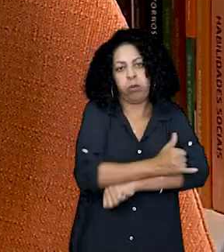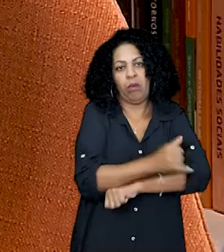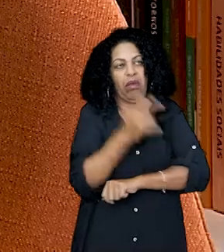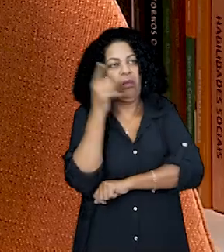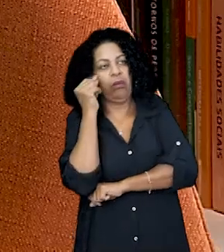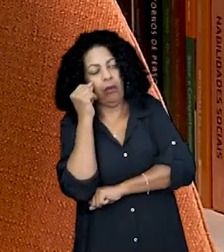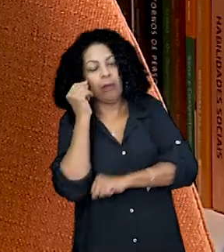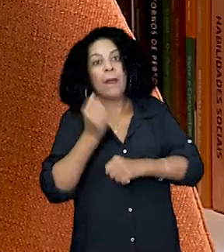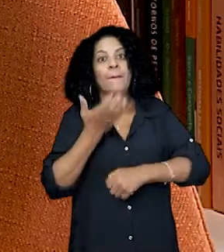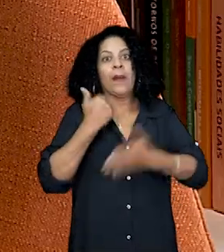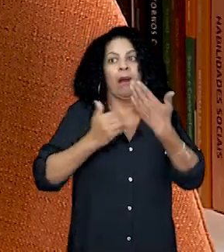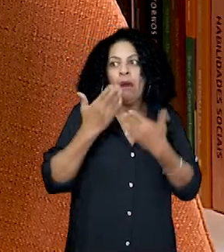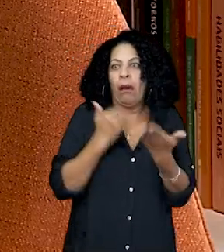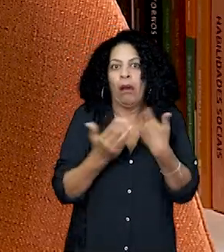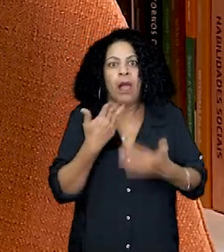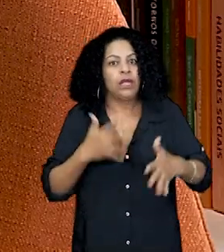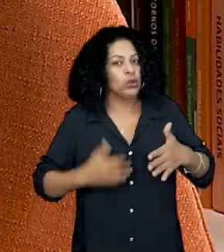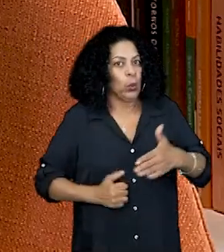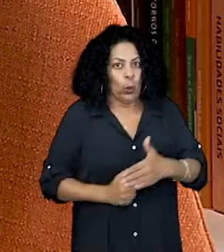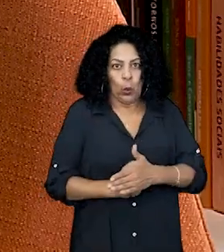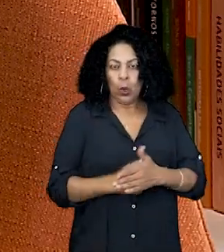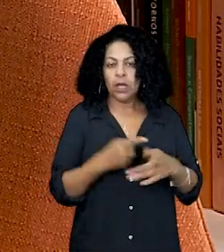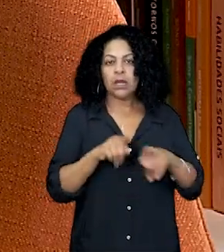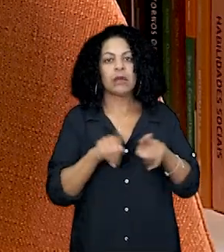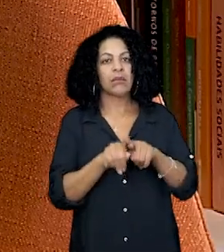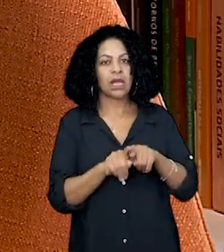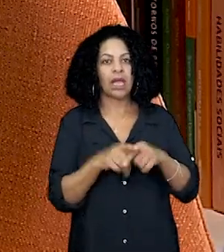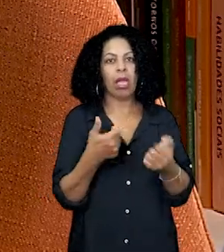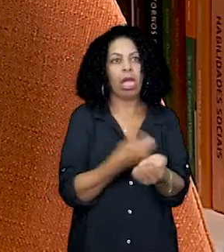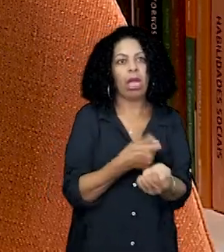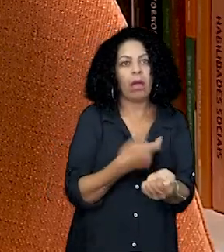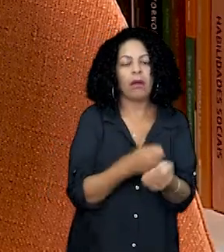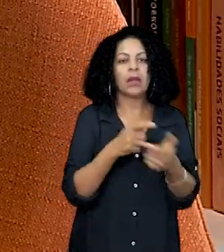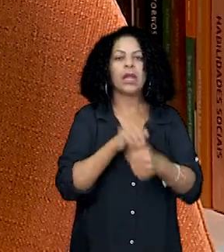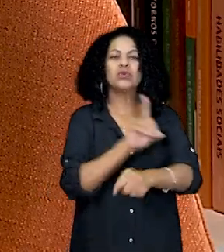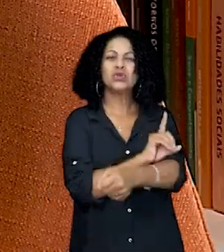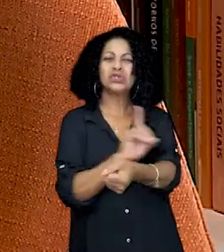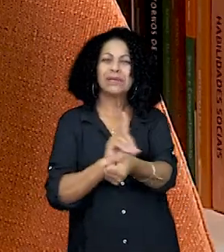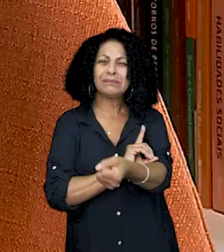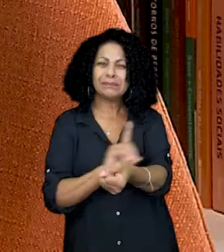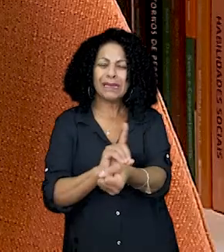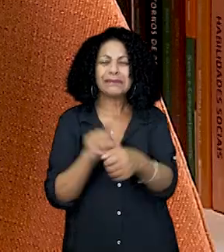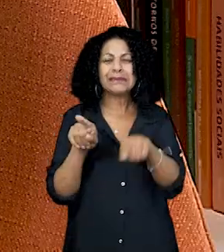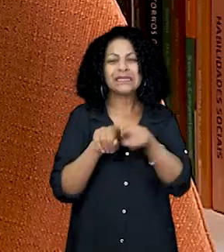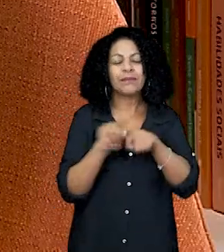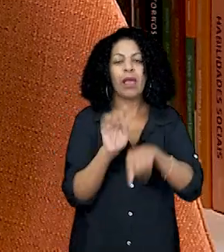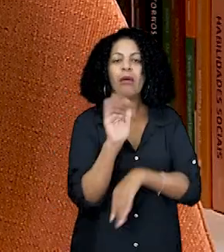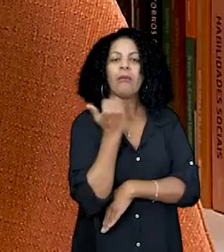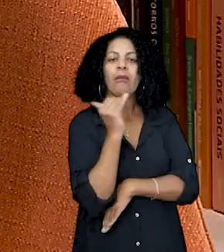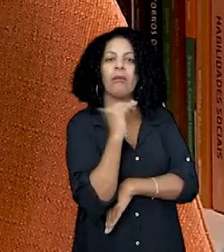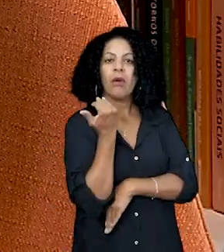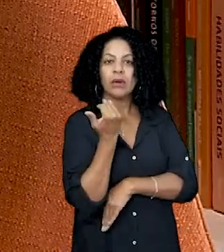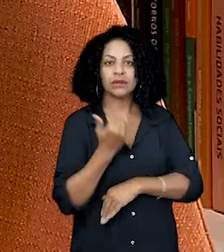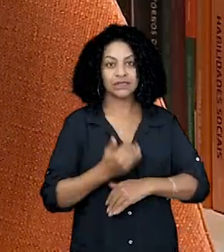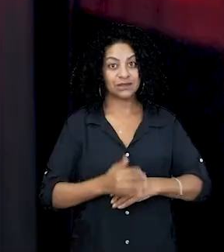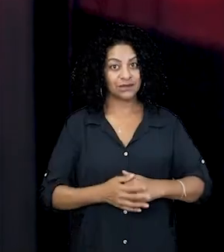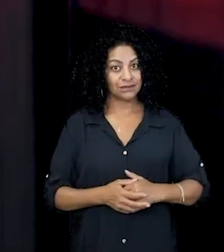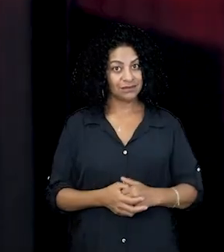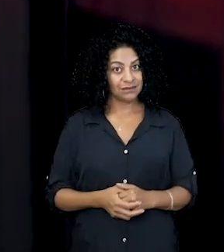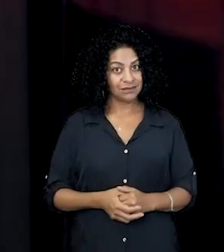mal e ela vai comer mais, temos obesidade, resistência à insulina, diabetes, o maior índice de